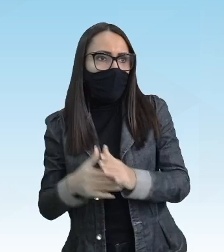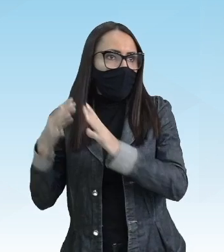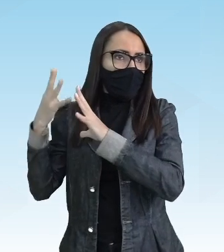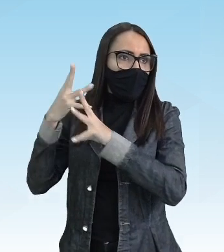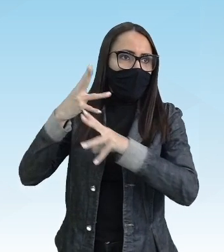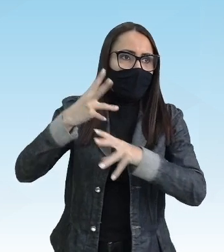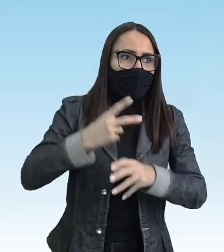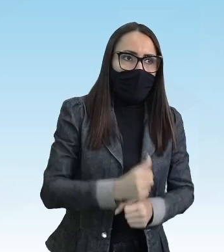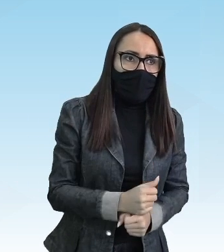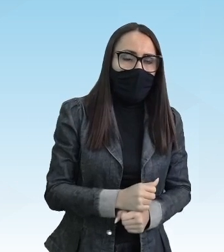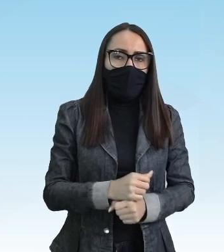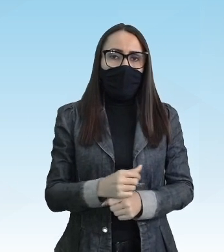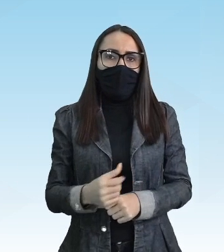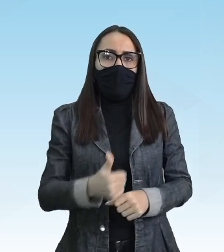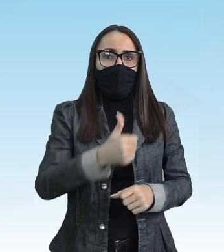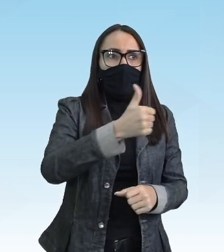quê?